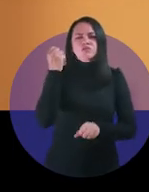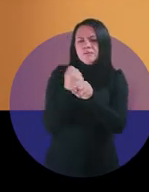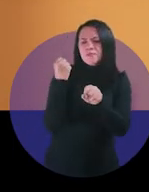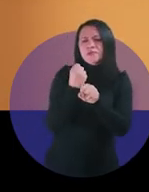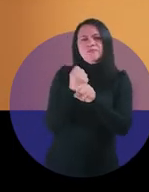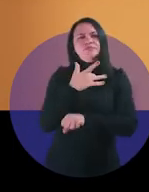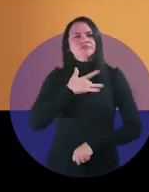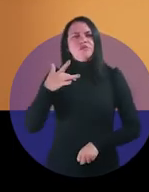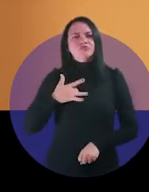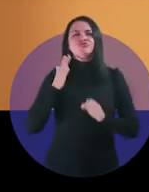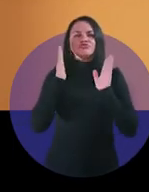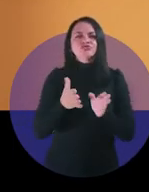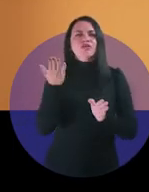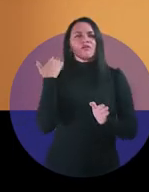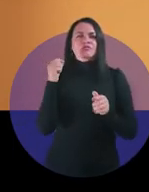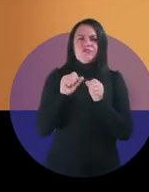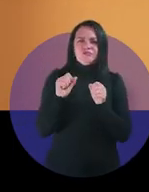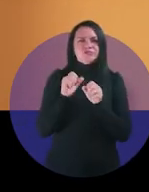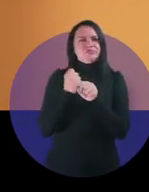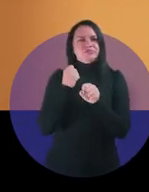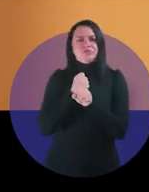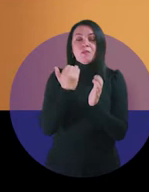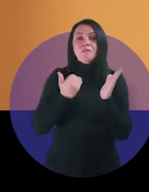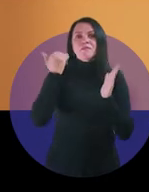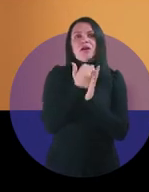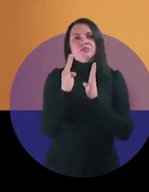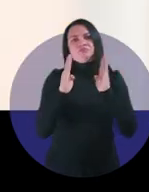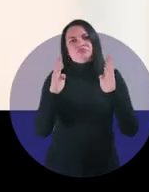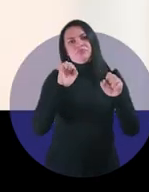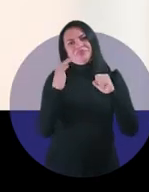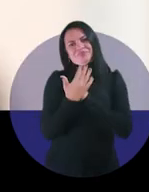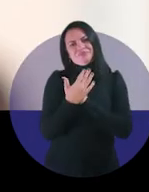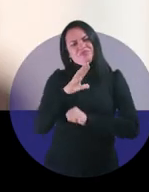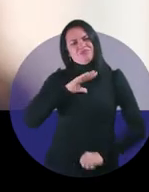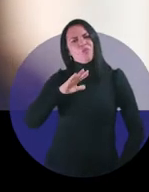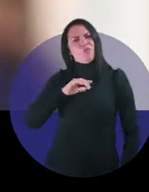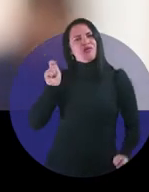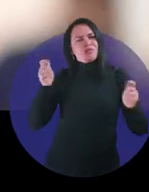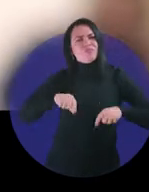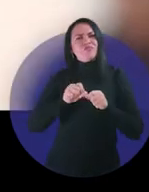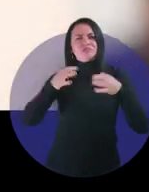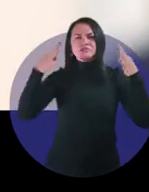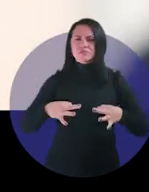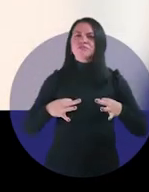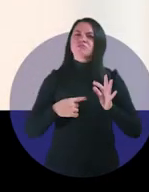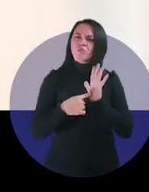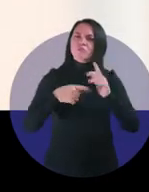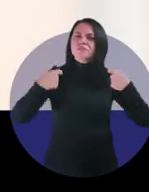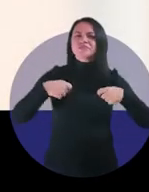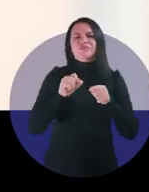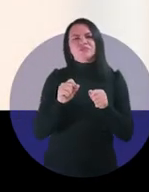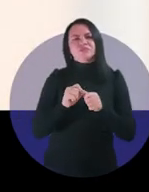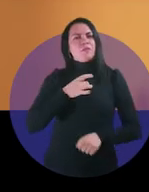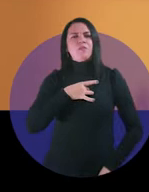saúde que nós havíamos feito anteriormente. Fizemos mais durante a pandemia. Ele teve coragem para fazer o que tinha que ser feito, o que precisava ser